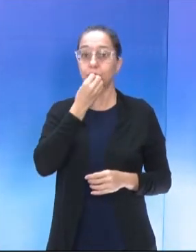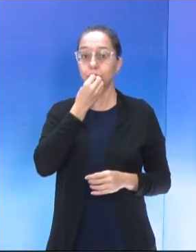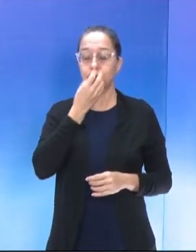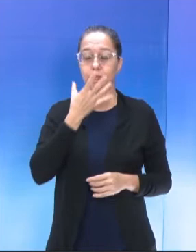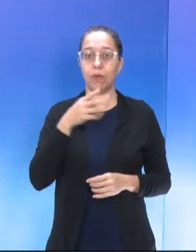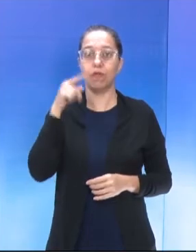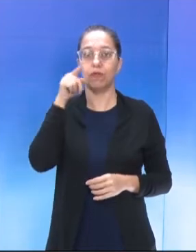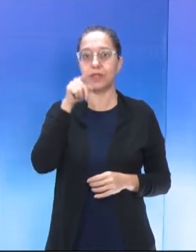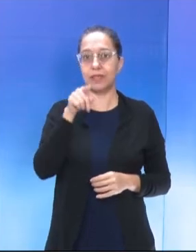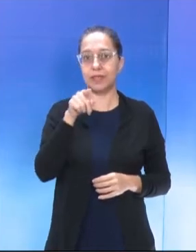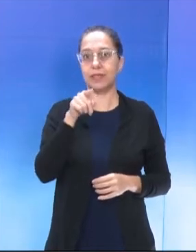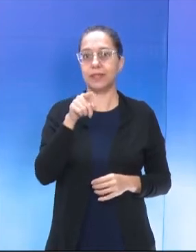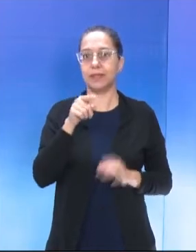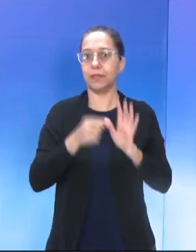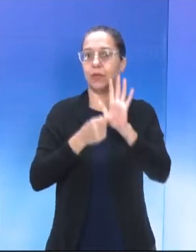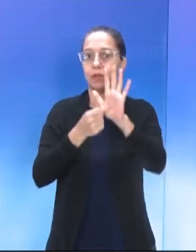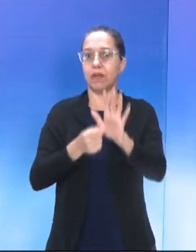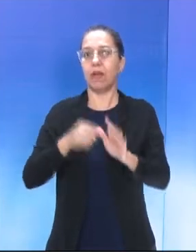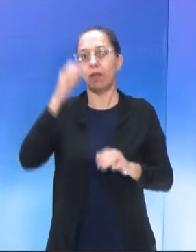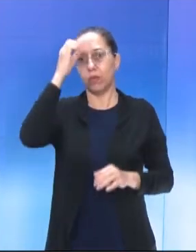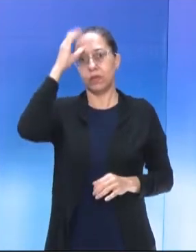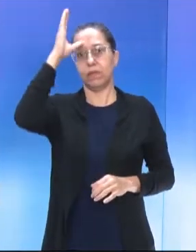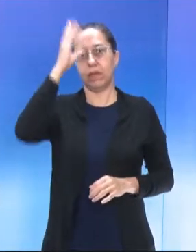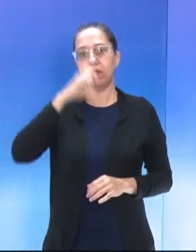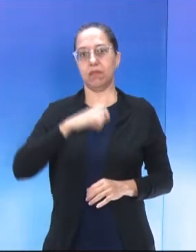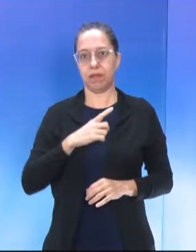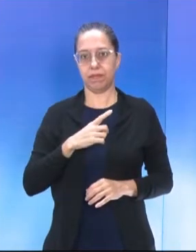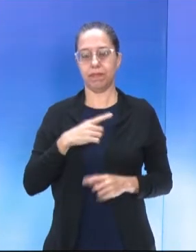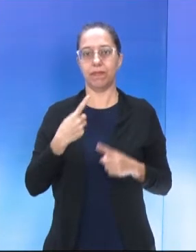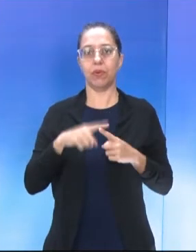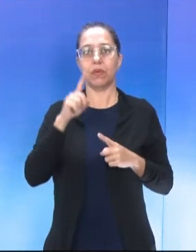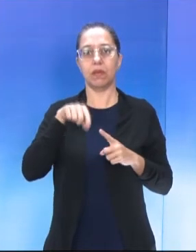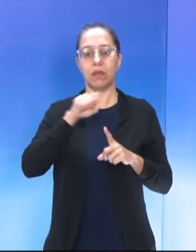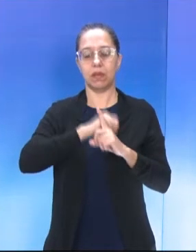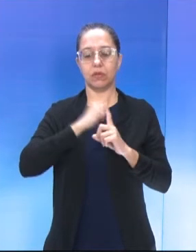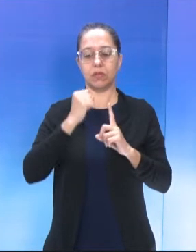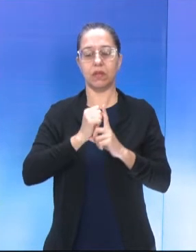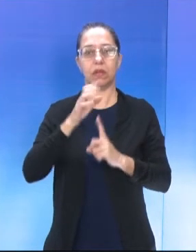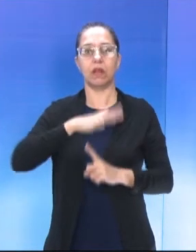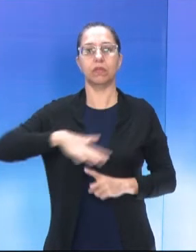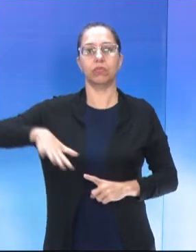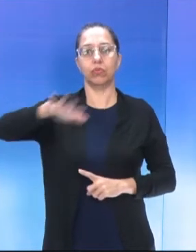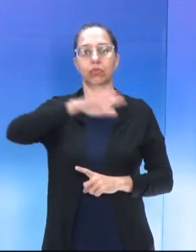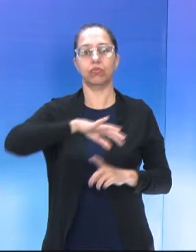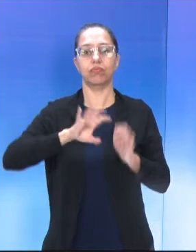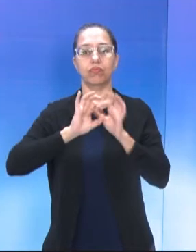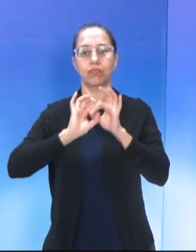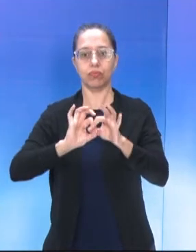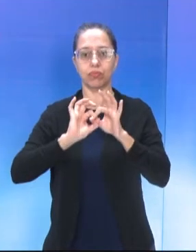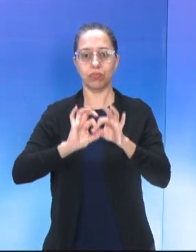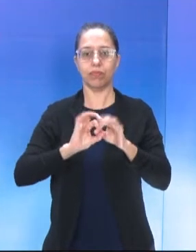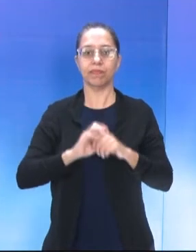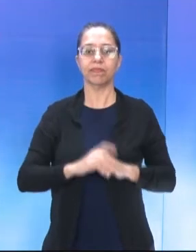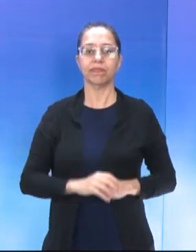você demonstrar conhecimento, que é o envolvimento da sociedade civil. Assim como